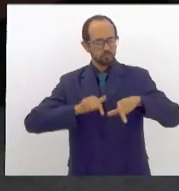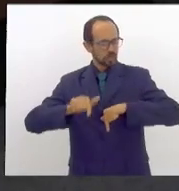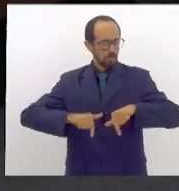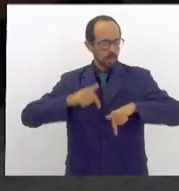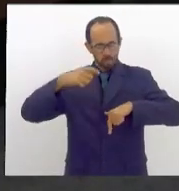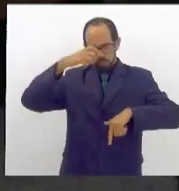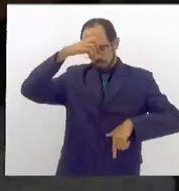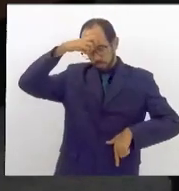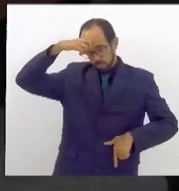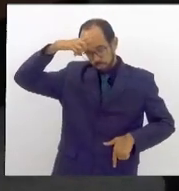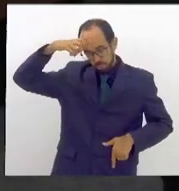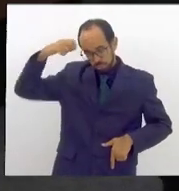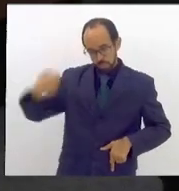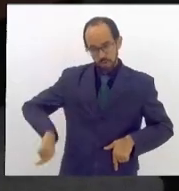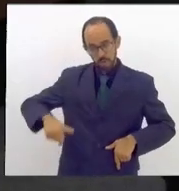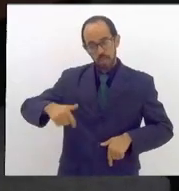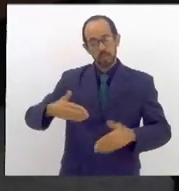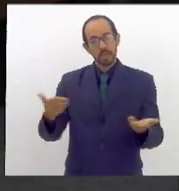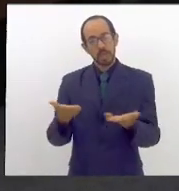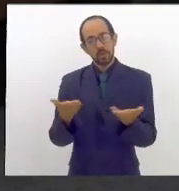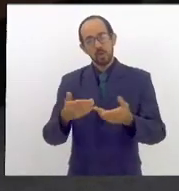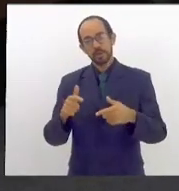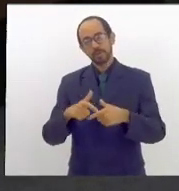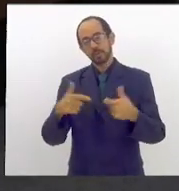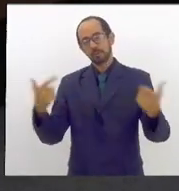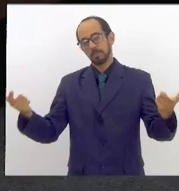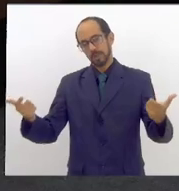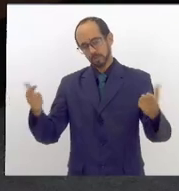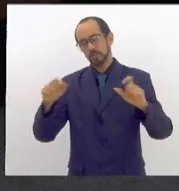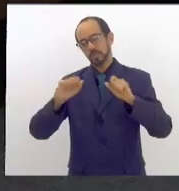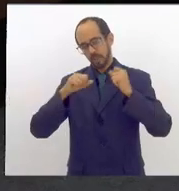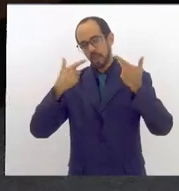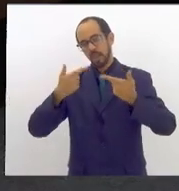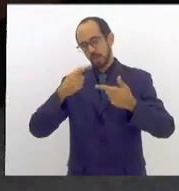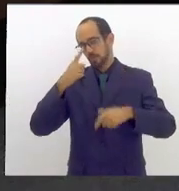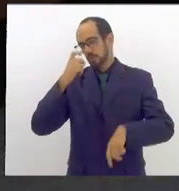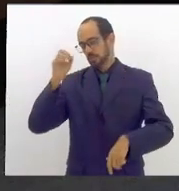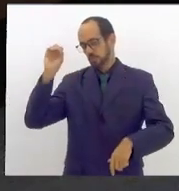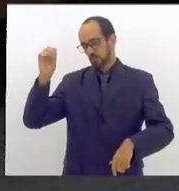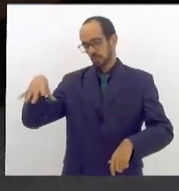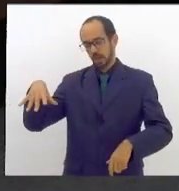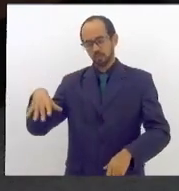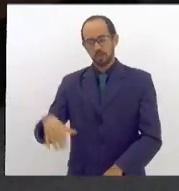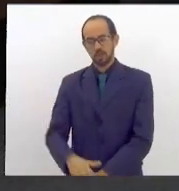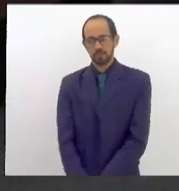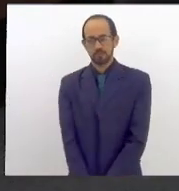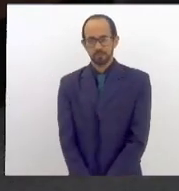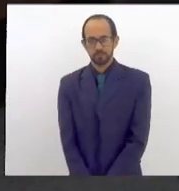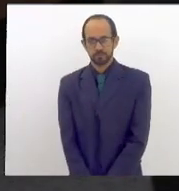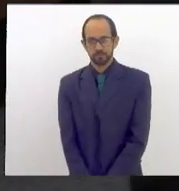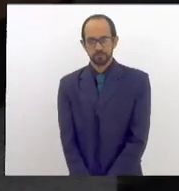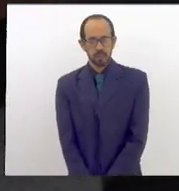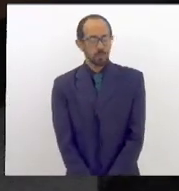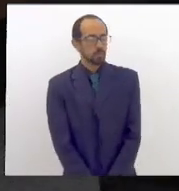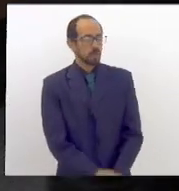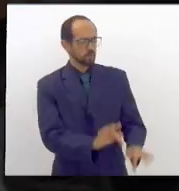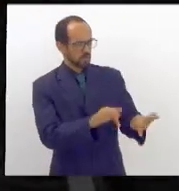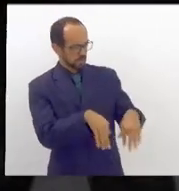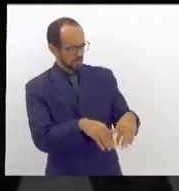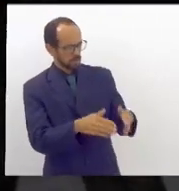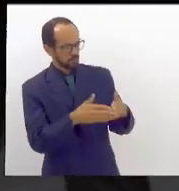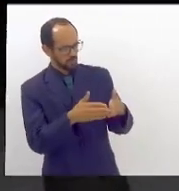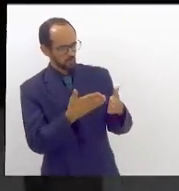mercúlio e que agora a própria assembleia na sua maioria joga na lata do lixo mas não será jogada do lixo em 30 segundos